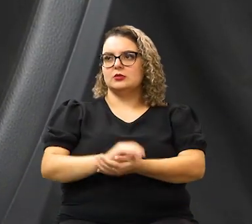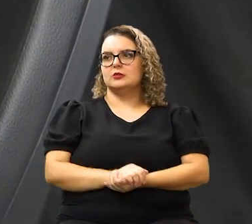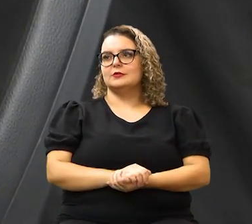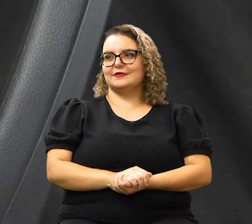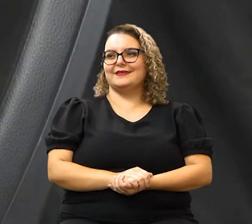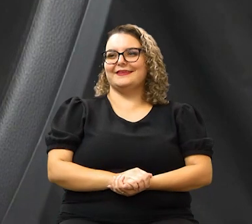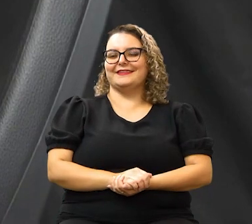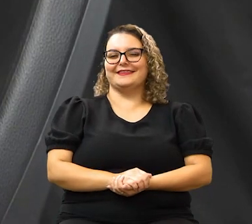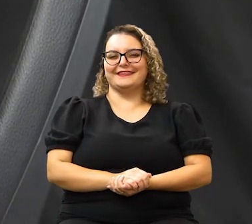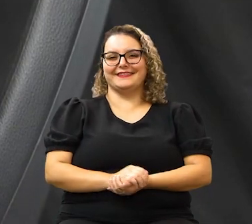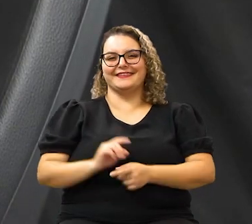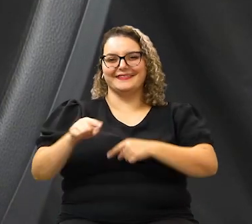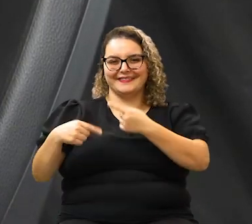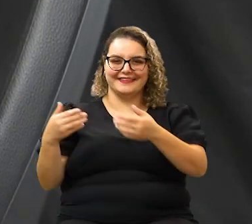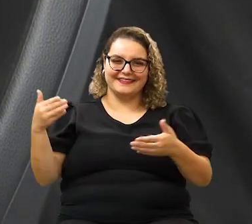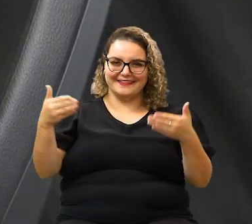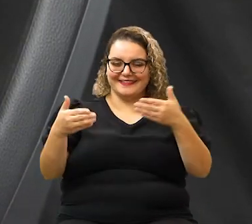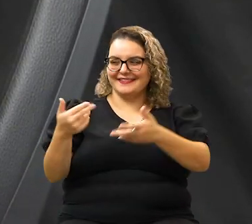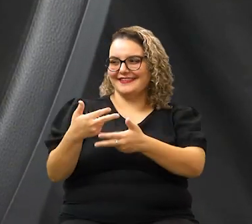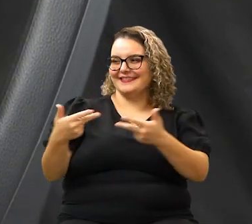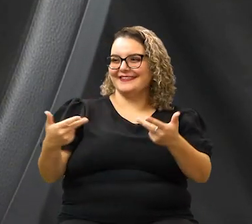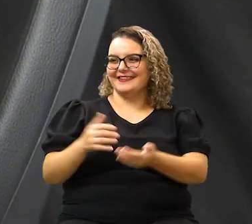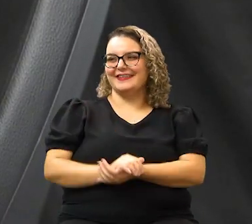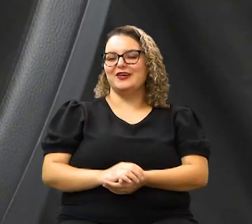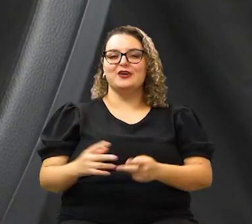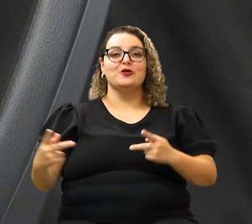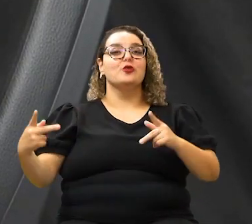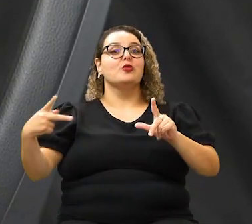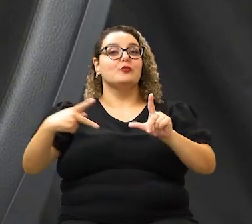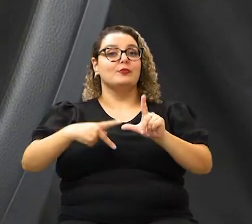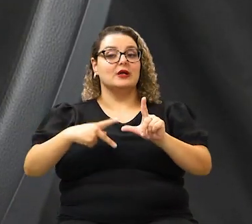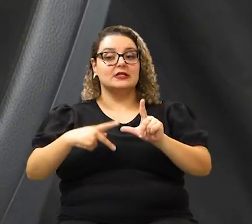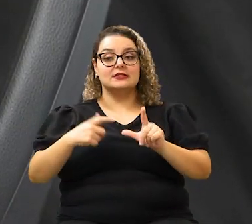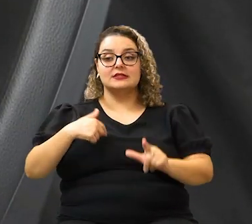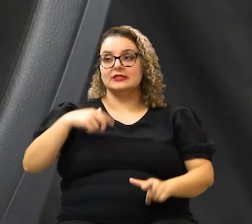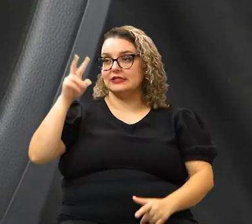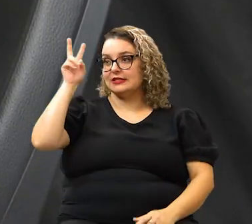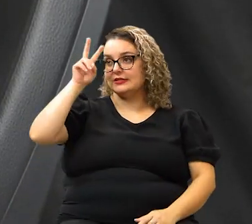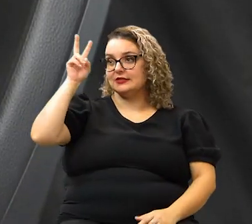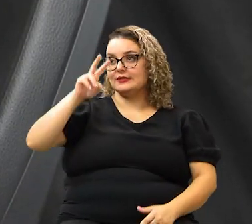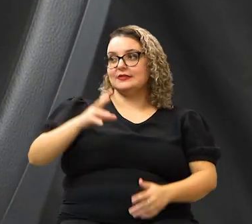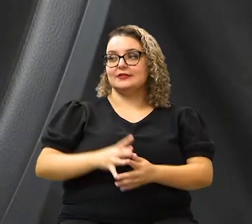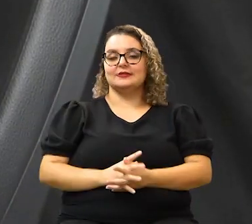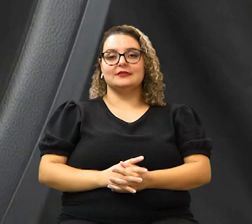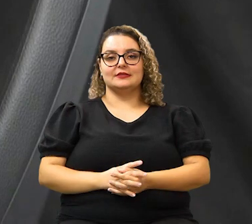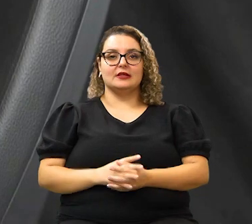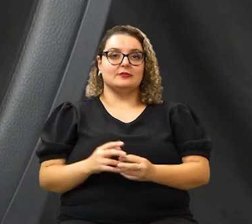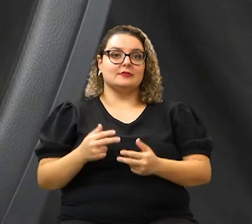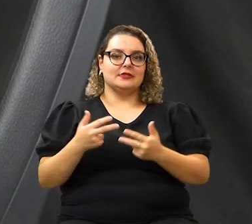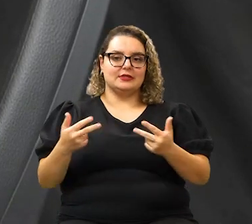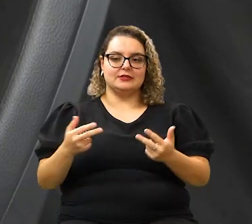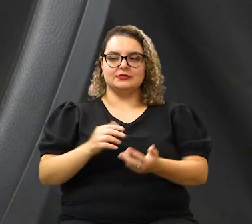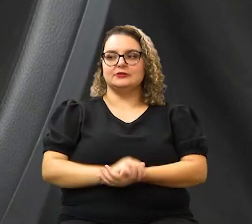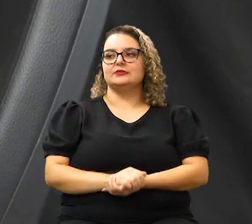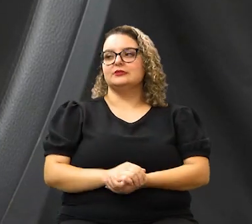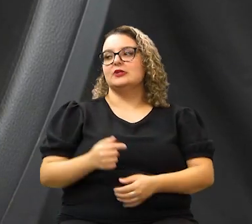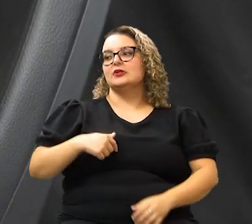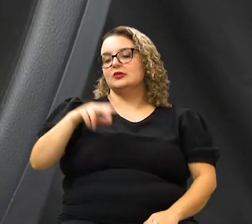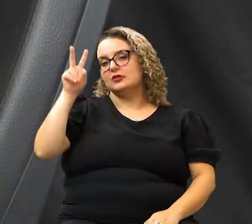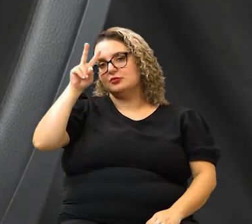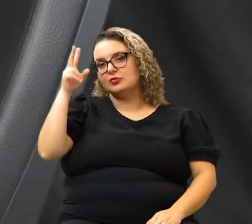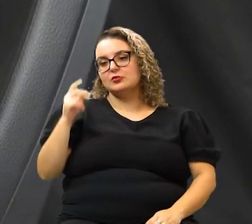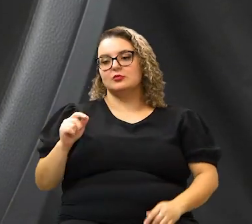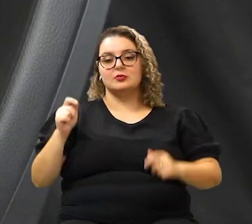Aqui o movimento Passe Livre. Tá. Eu lembro, é uma coisa, né? Porque eu lembro que a gente fazia manifestação, e